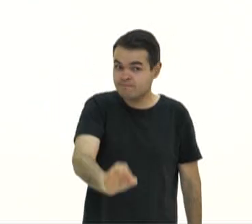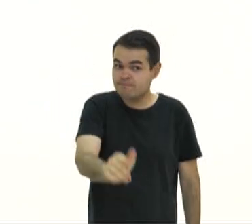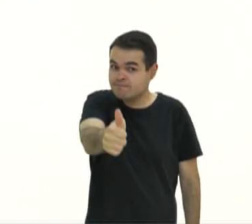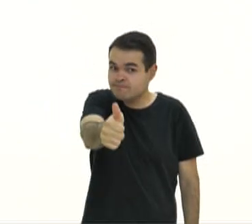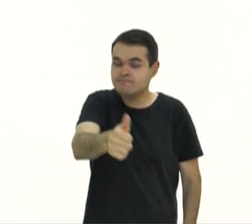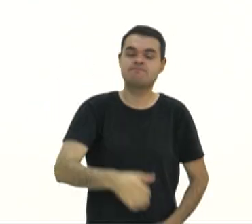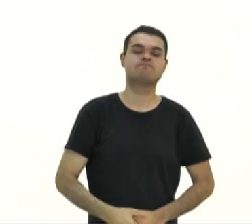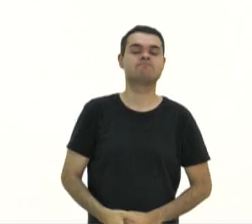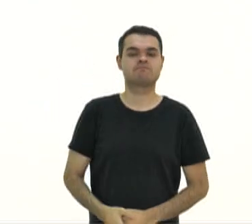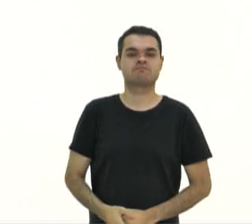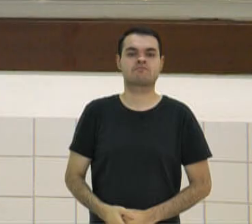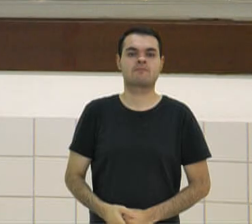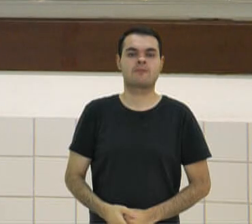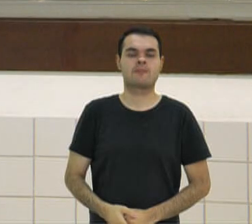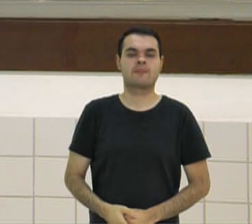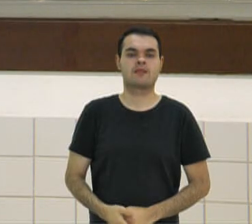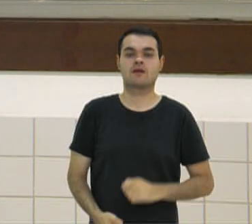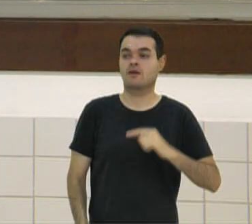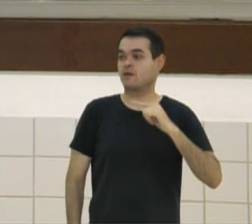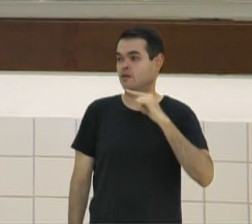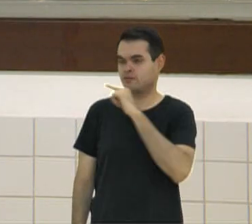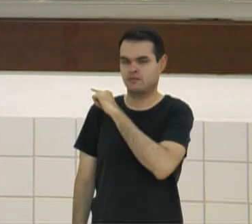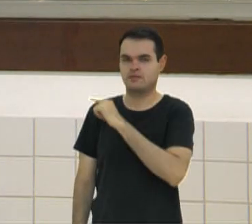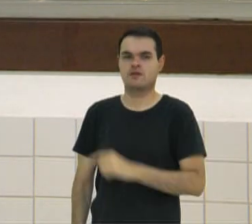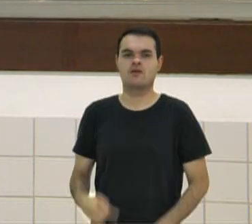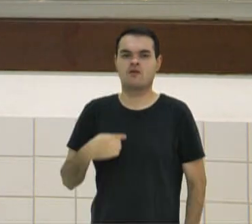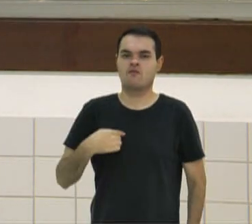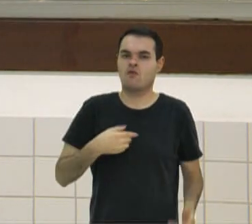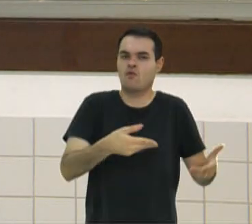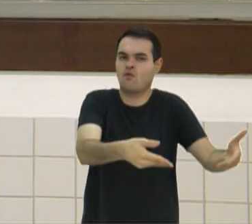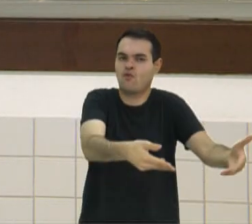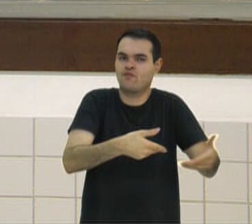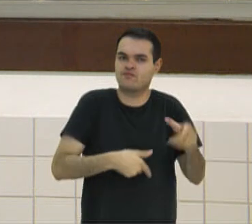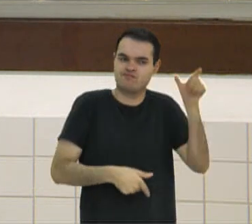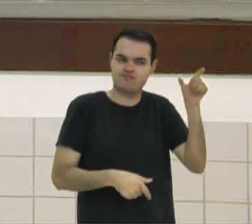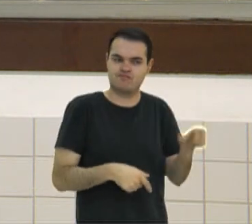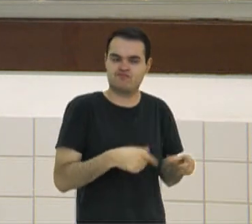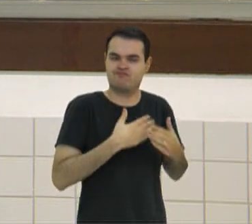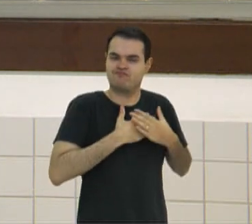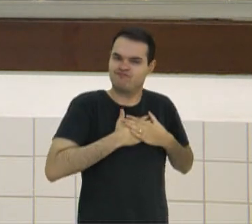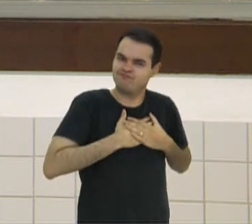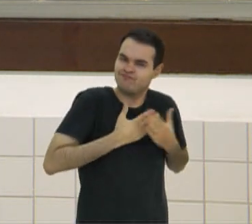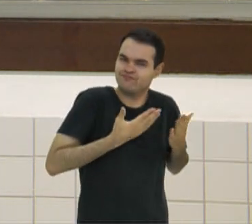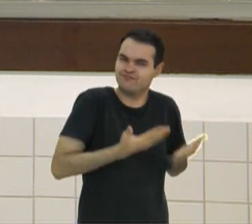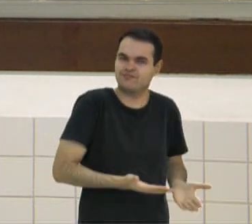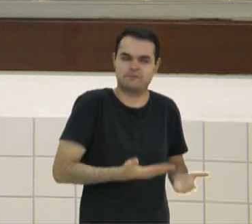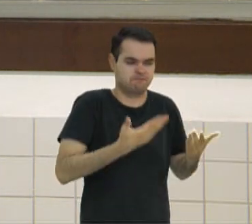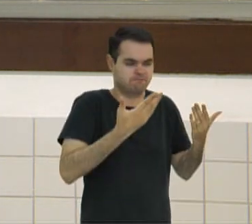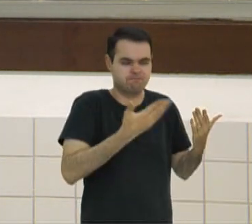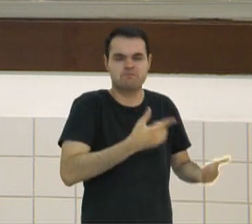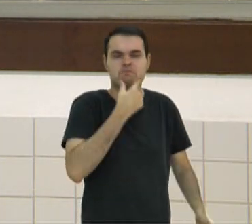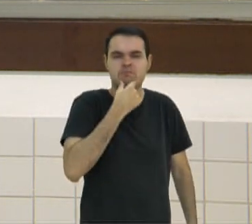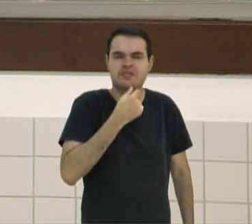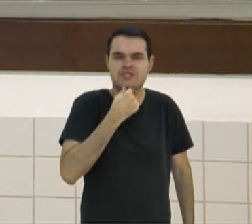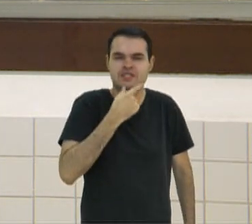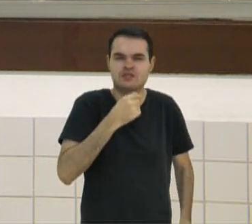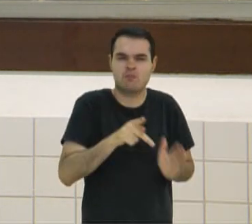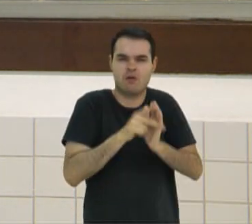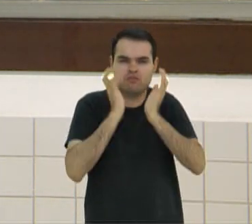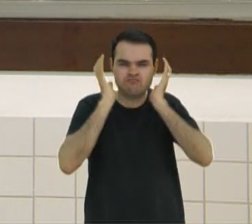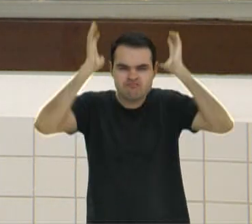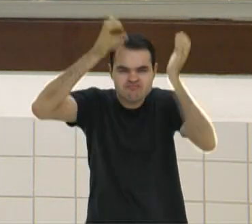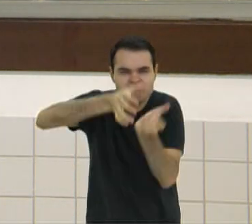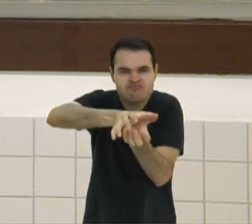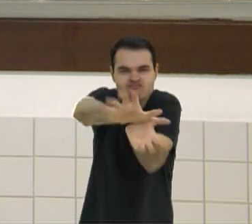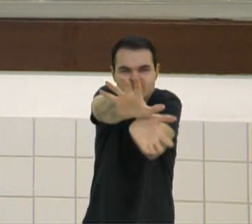Bem, então, aqui eu vou chamar o nosso querido, o nosso menino Sayajin, que